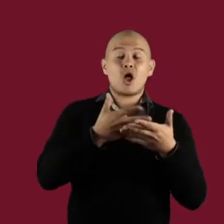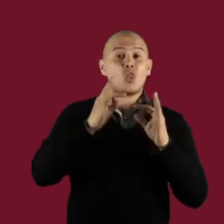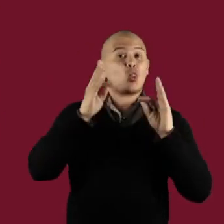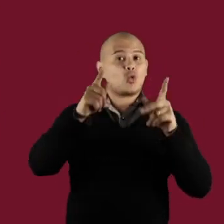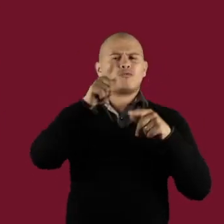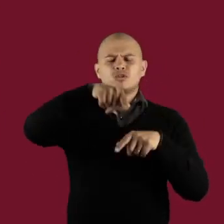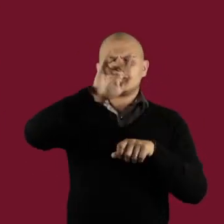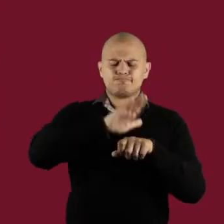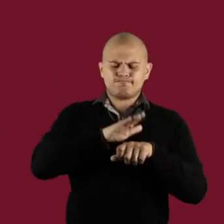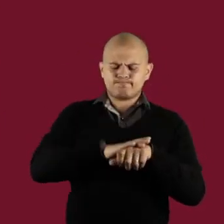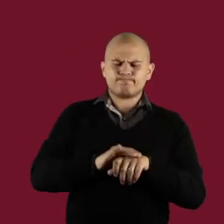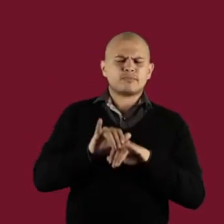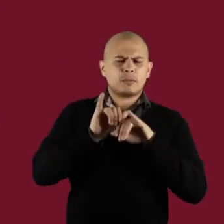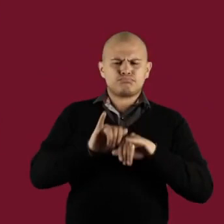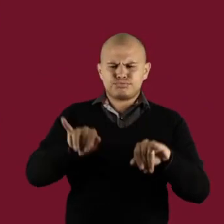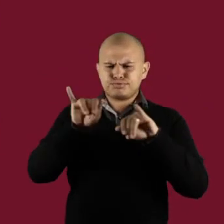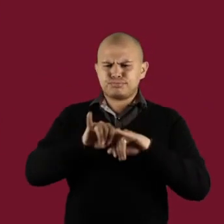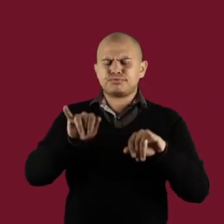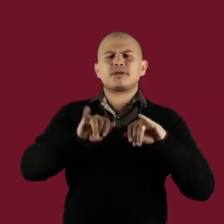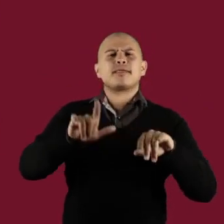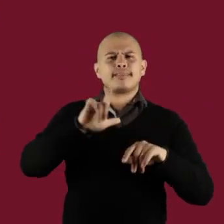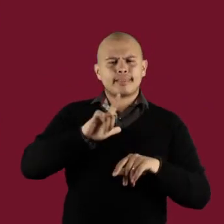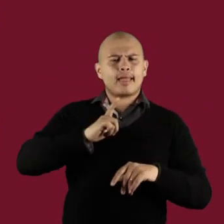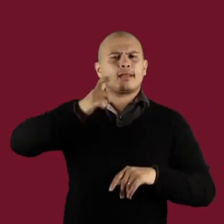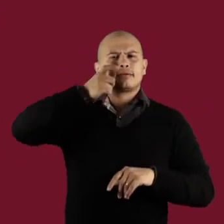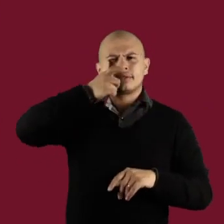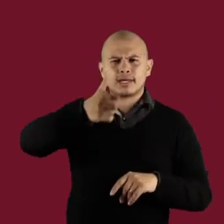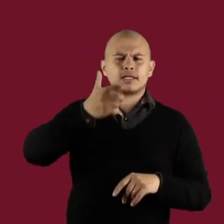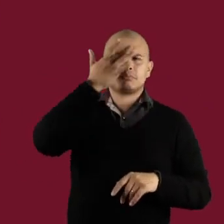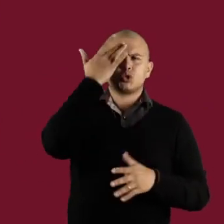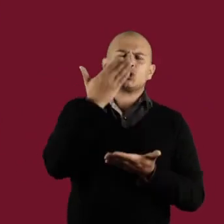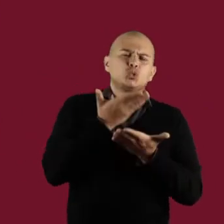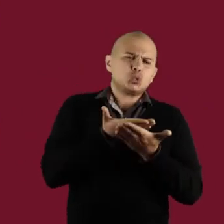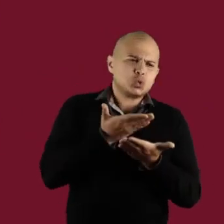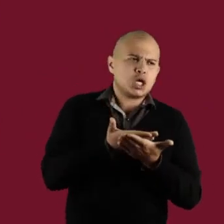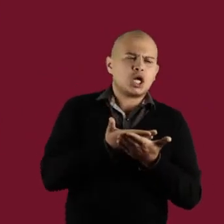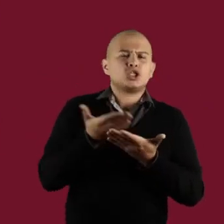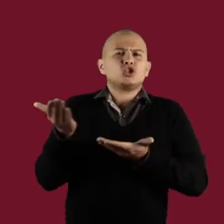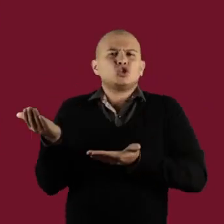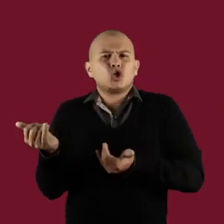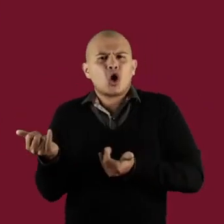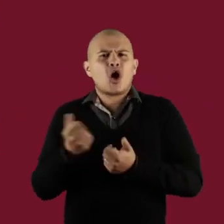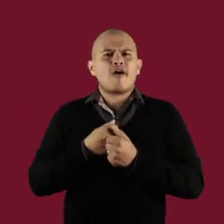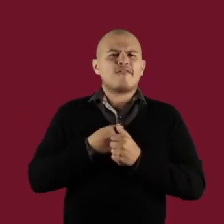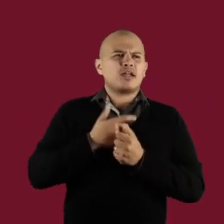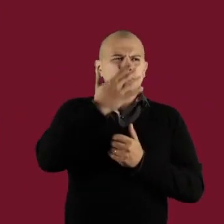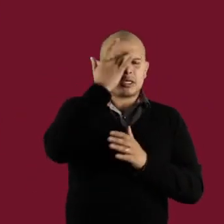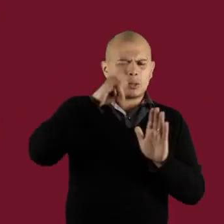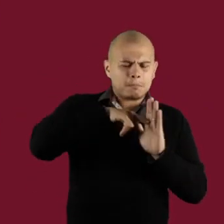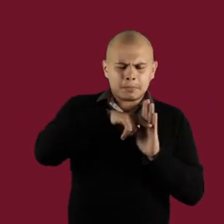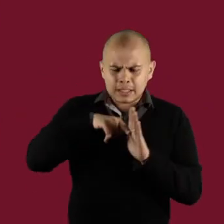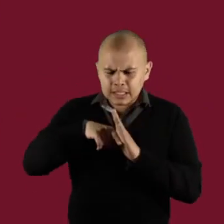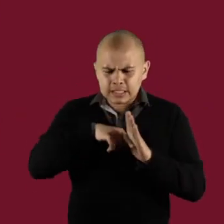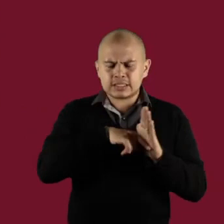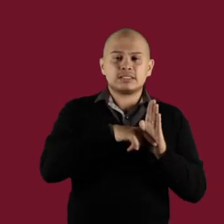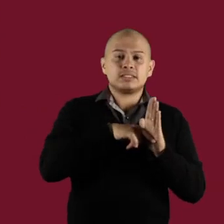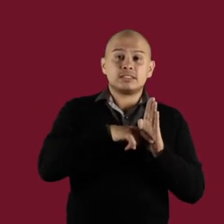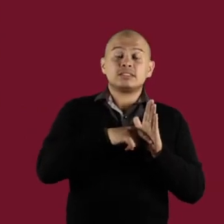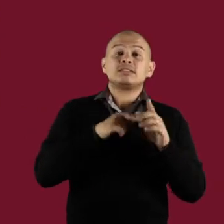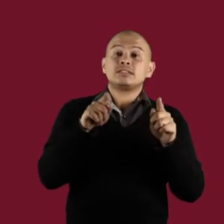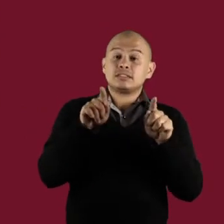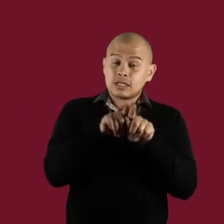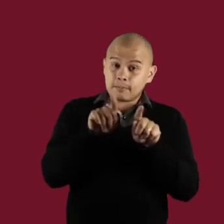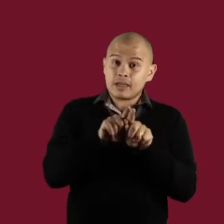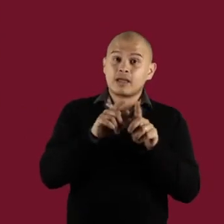de estudantes, não é? Jovens, pesquisadores que podem baixar esses conteúdos. E eu queria ressaltar também que esse espaço que nos acolhe